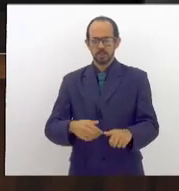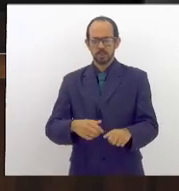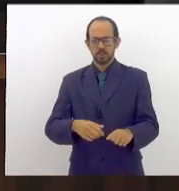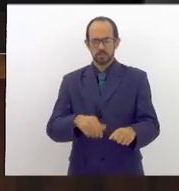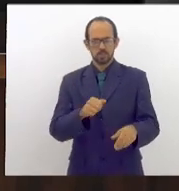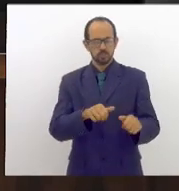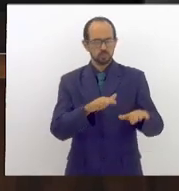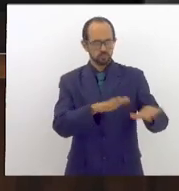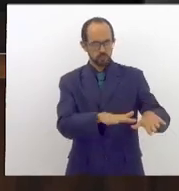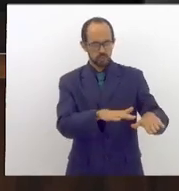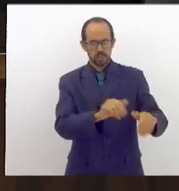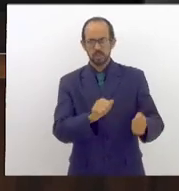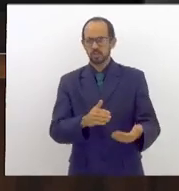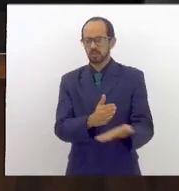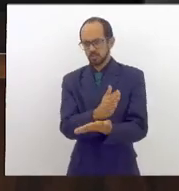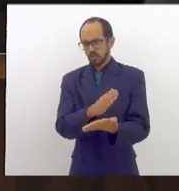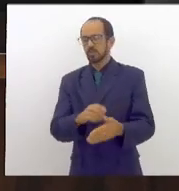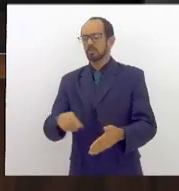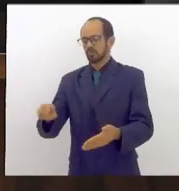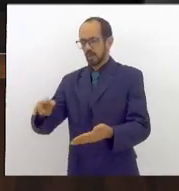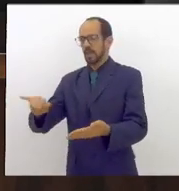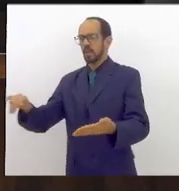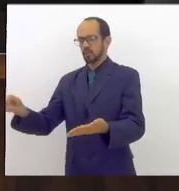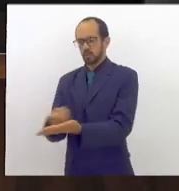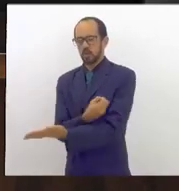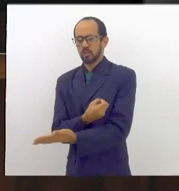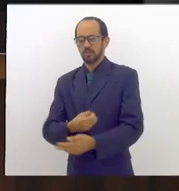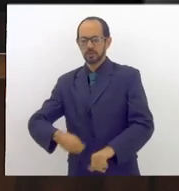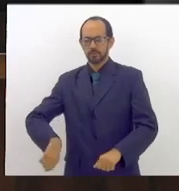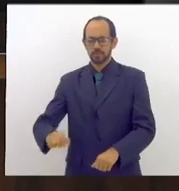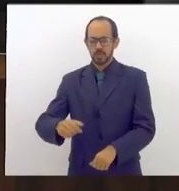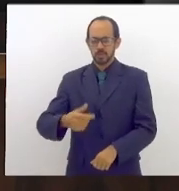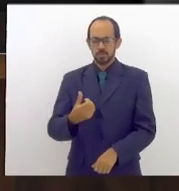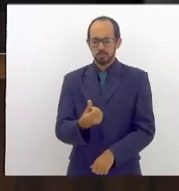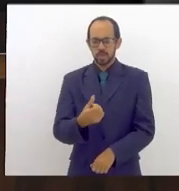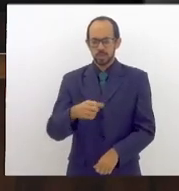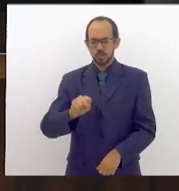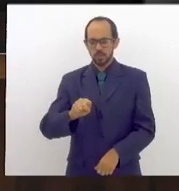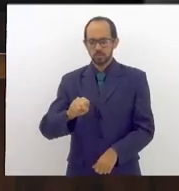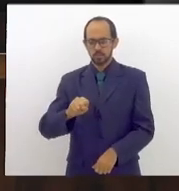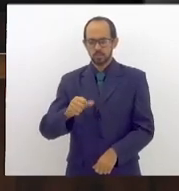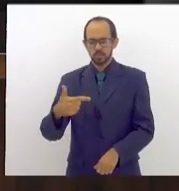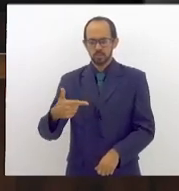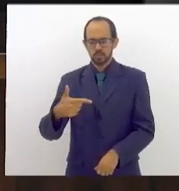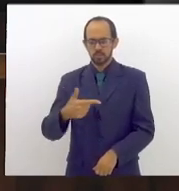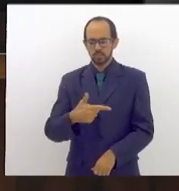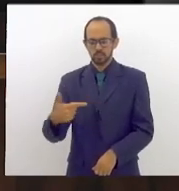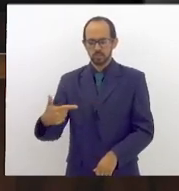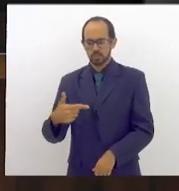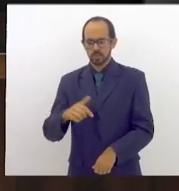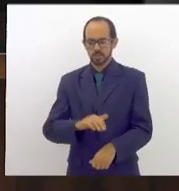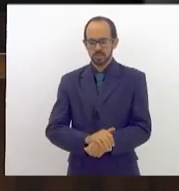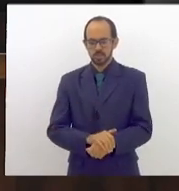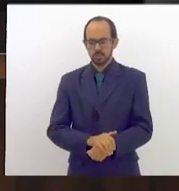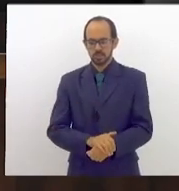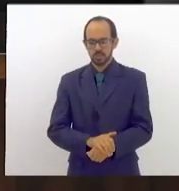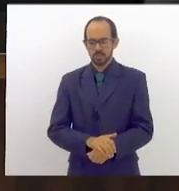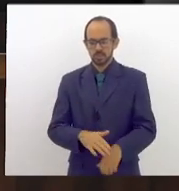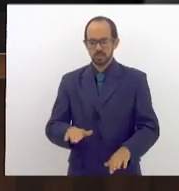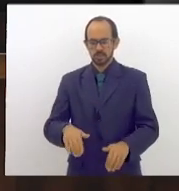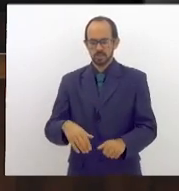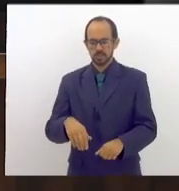aprovam permaneça com estão aprovado vai autógrafo discussão única projeto de resolução 1682 extensão da bancada do